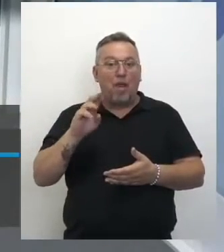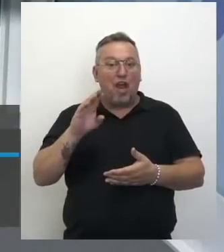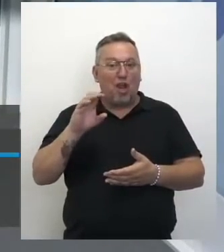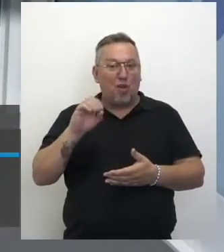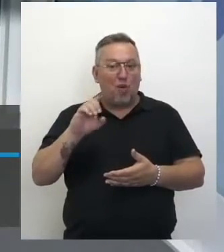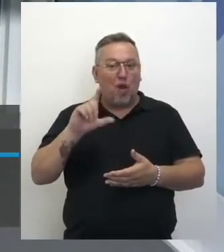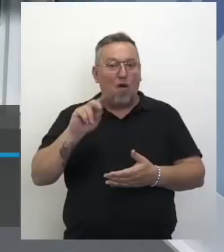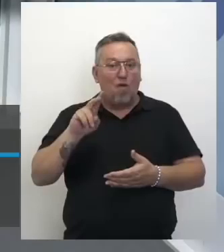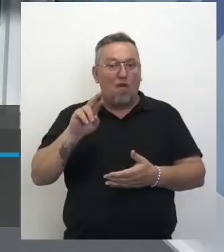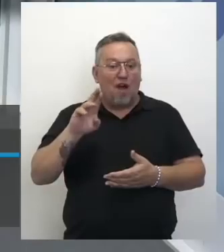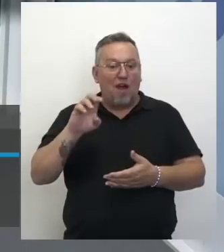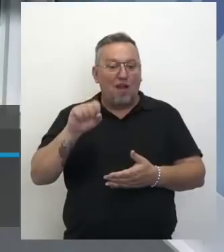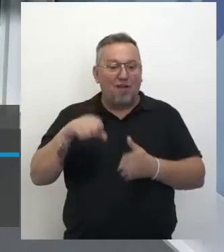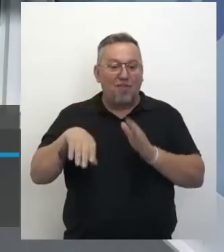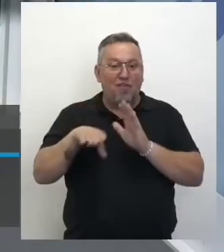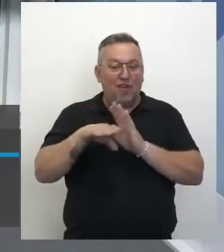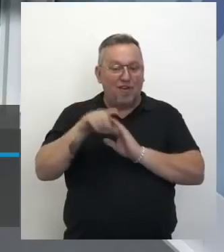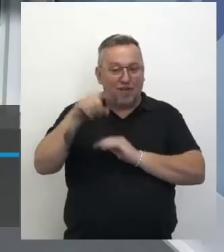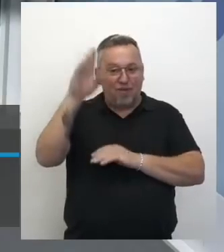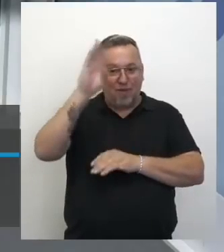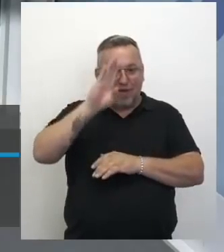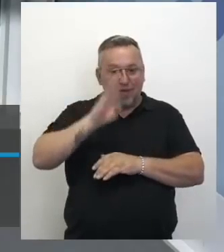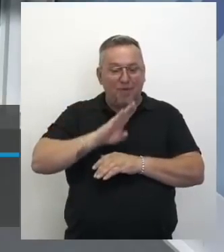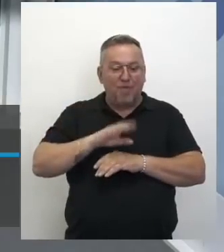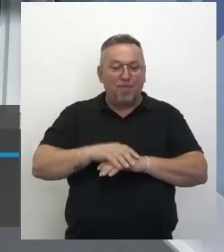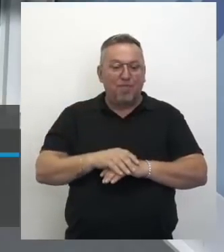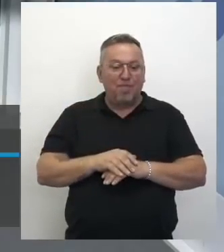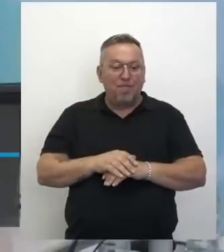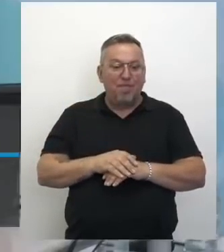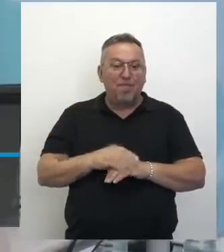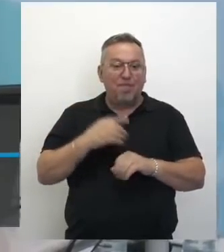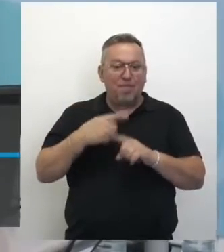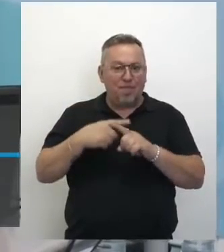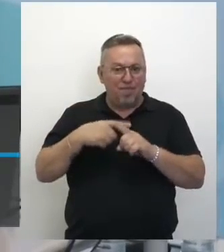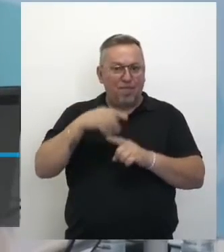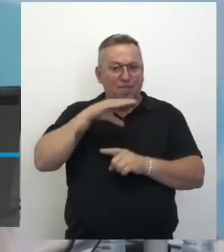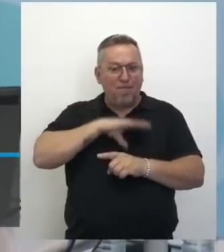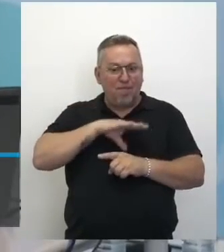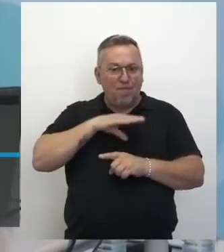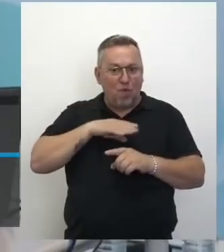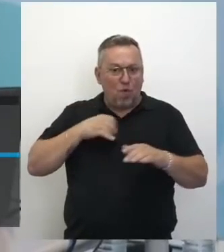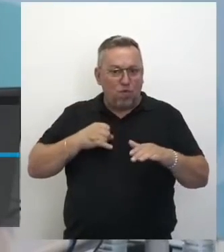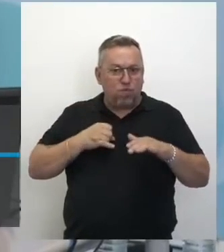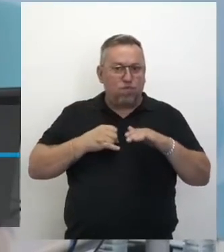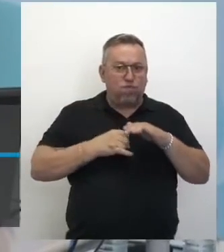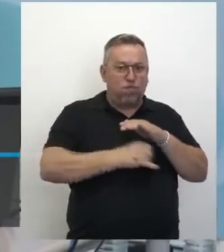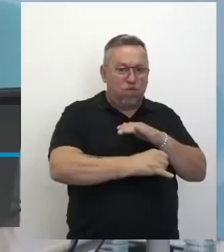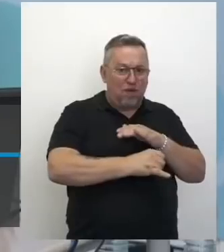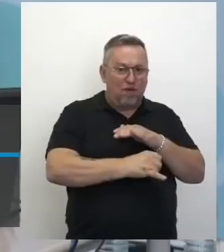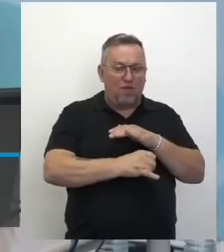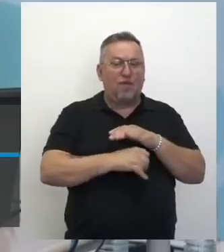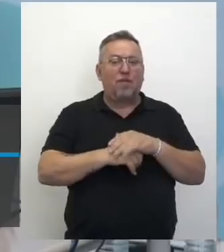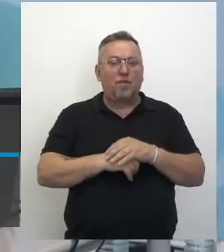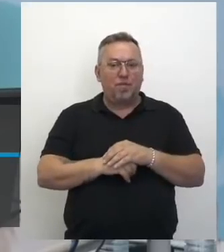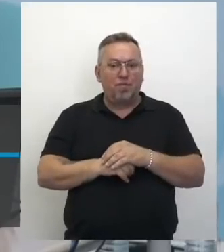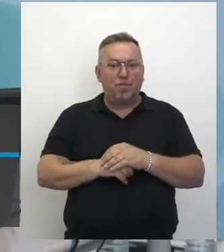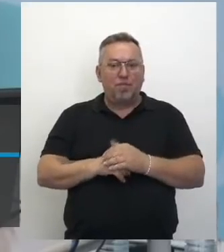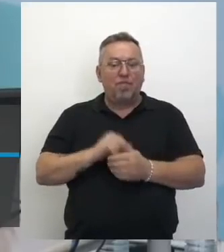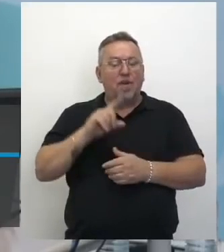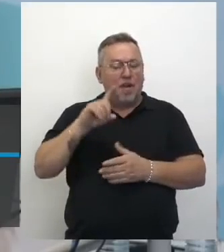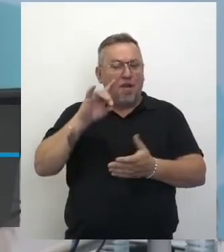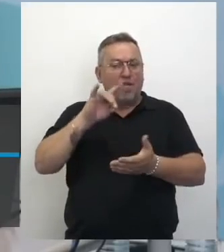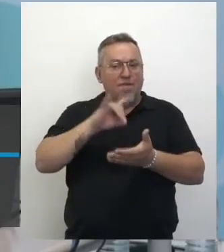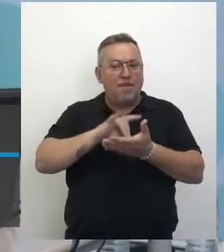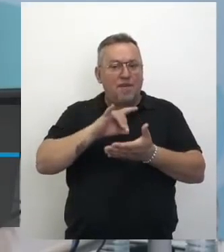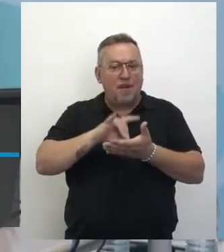Brasil, né? Por quê? Porque, na verdade, né, os portugueses invadiram a terra. Essa é a